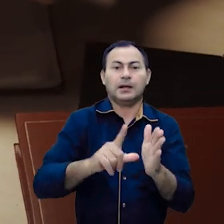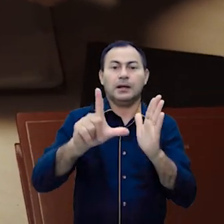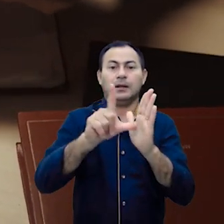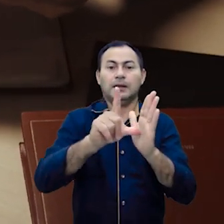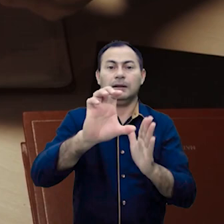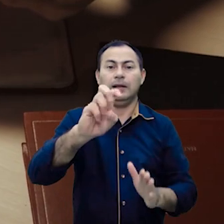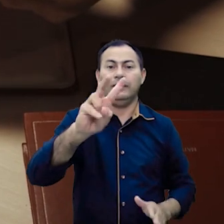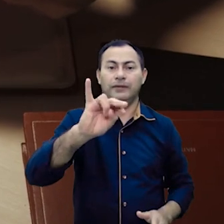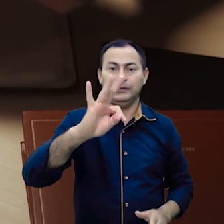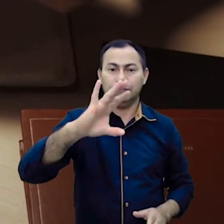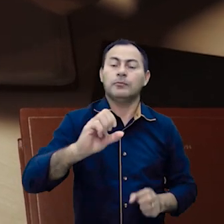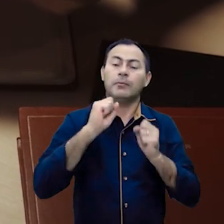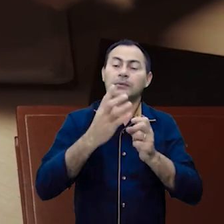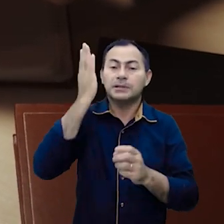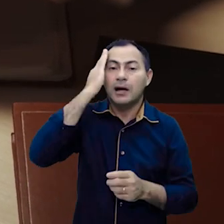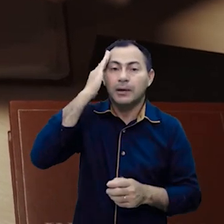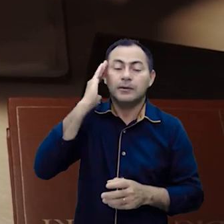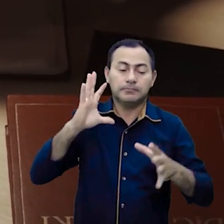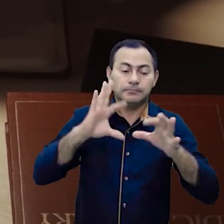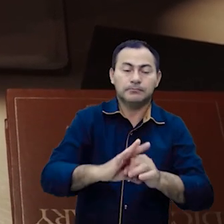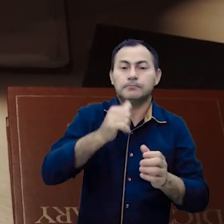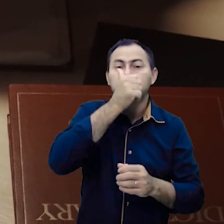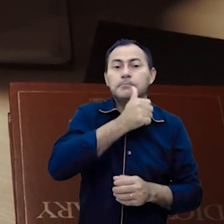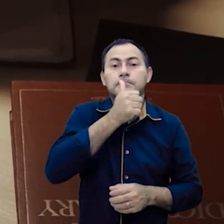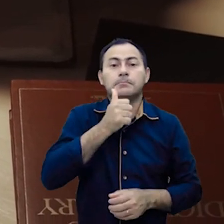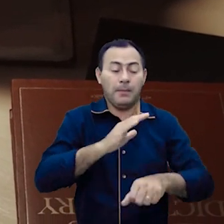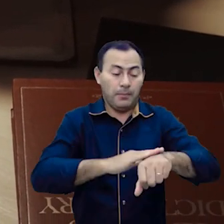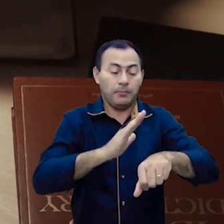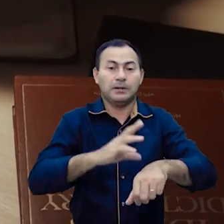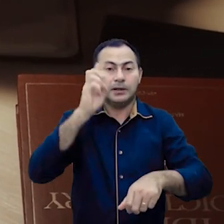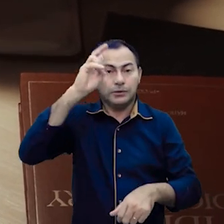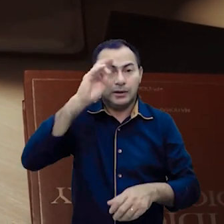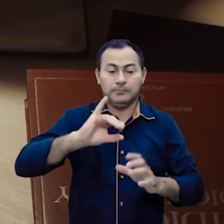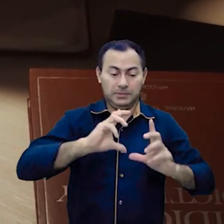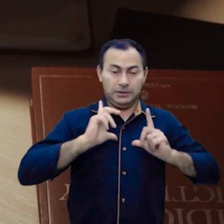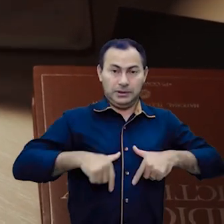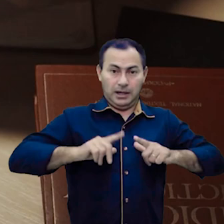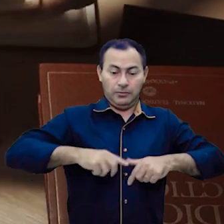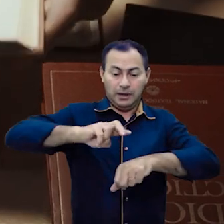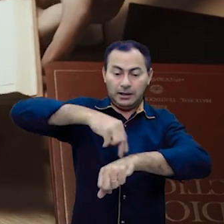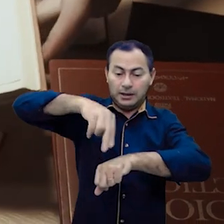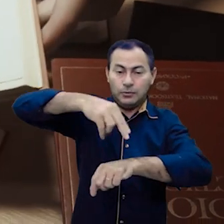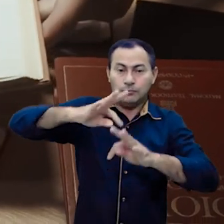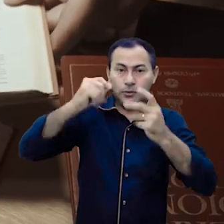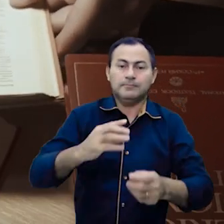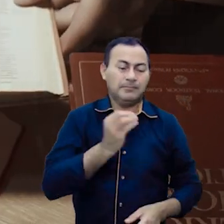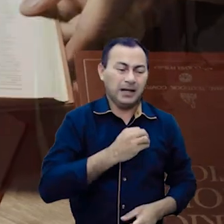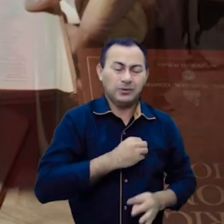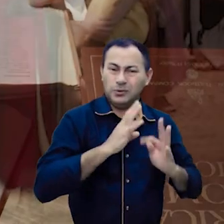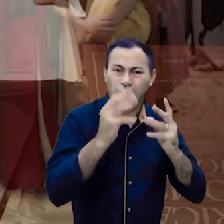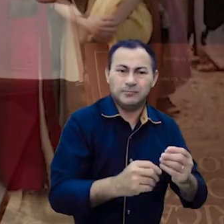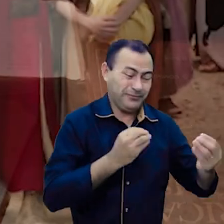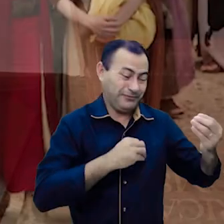de Levítico podemos descobrir em conexão com sacrifícios que há momentos na história de Israel que a nação inteira